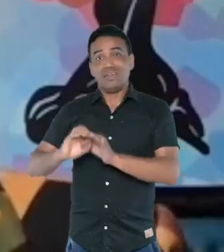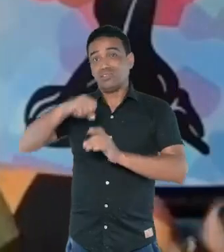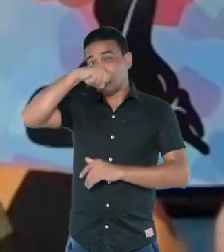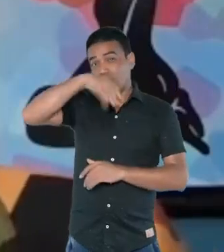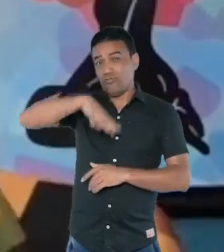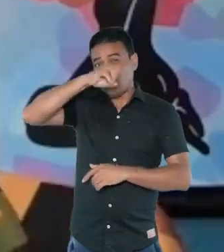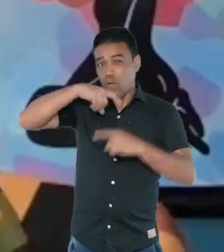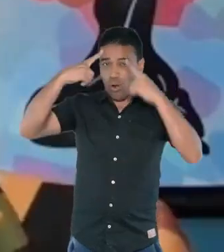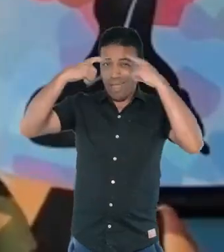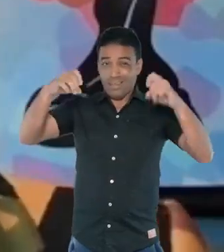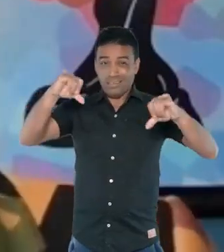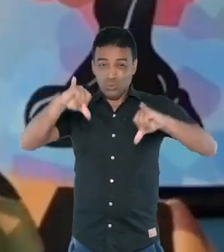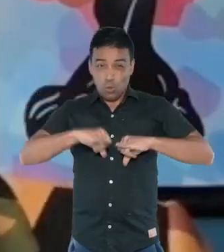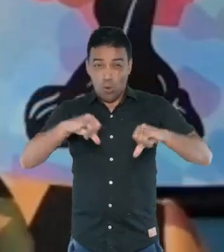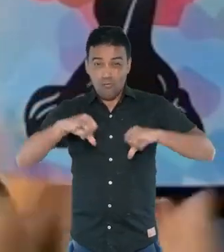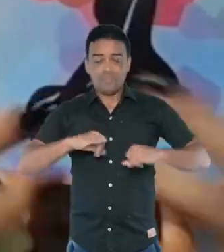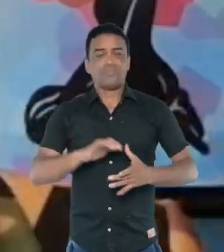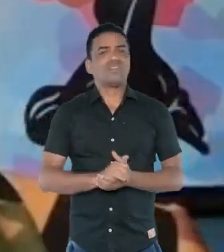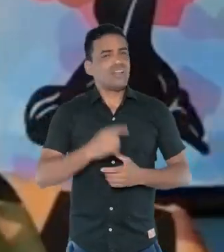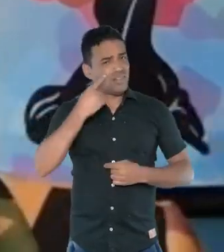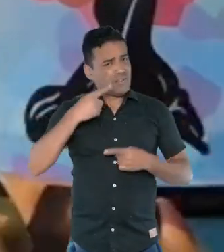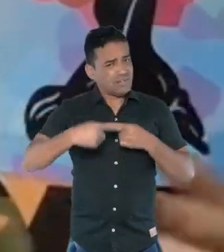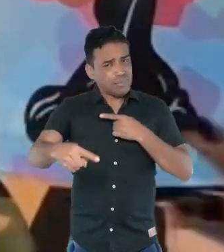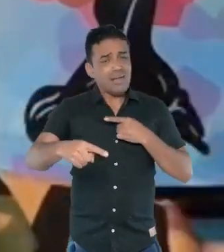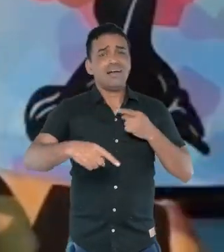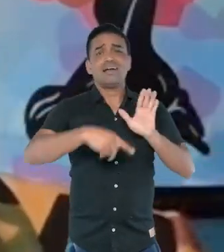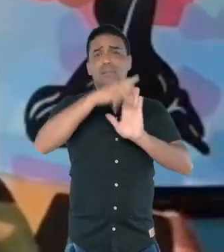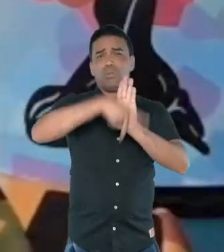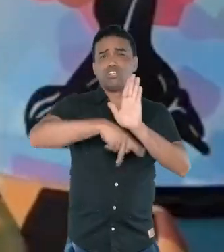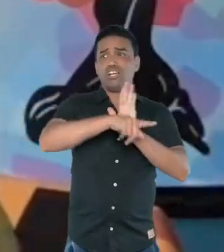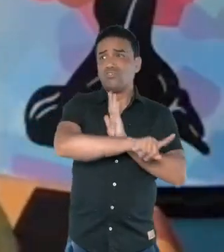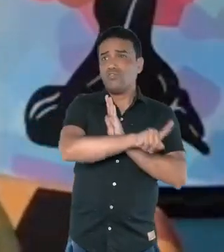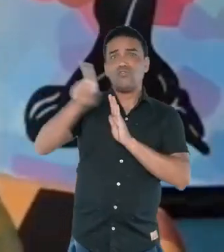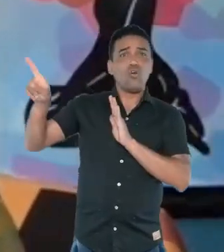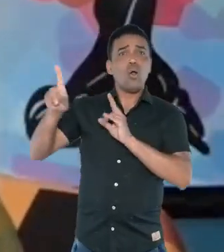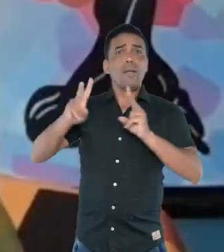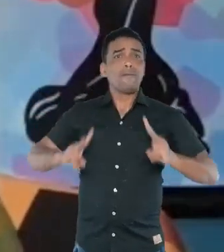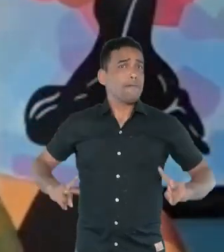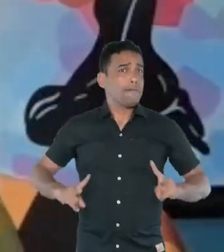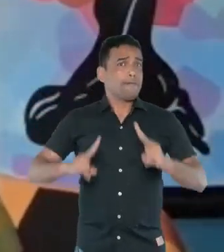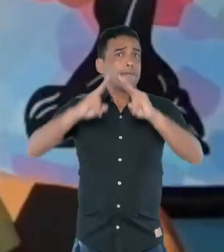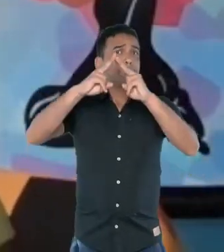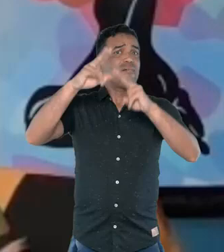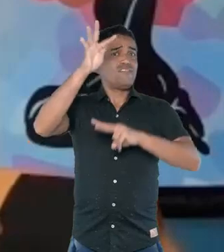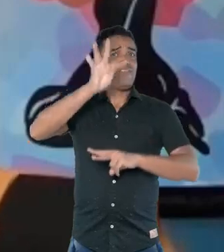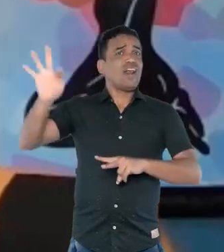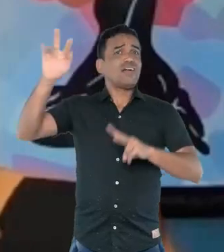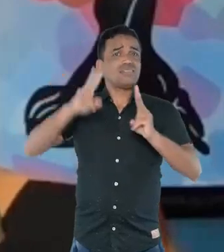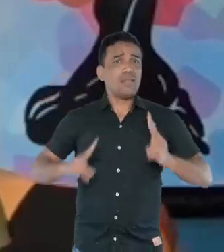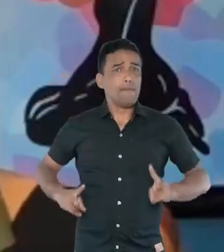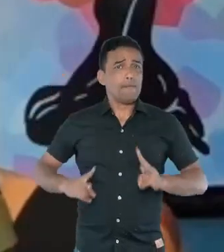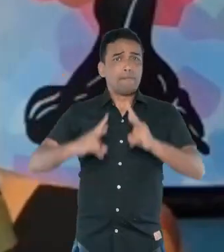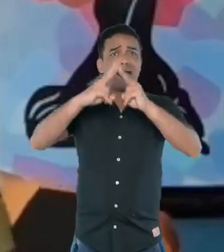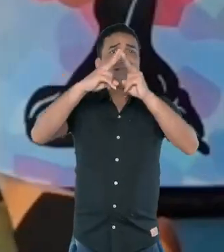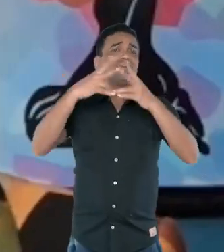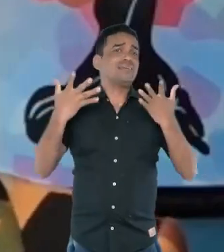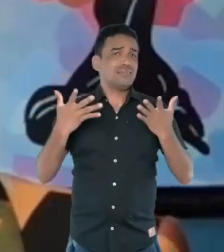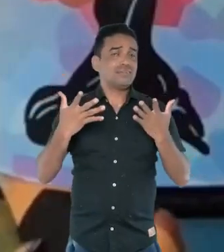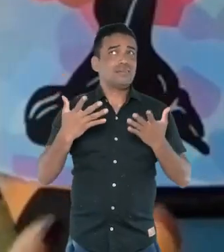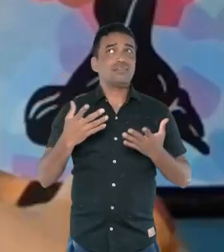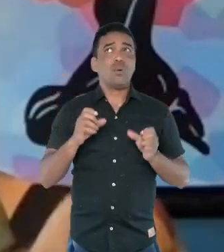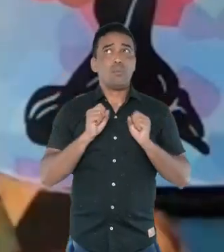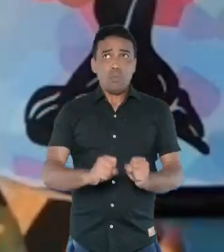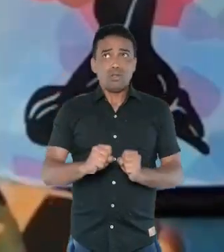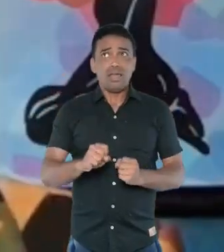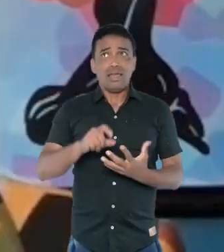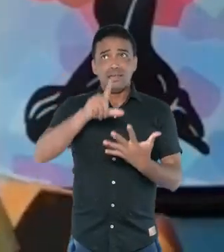estava vendo essa semana o quanto que esse projeto, né, foi para Paris, está ocupando outros espaços. Então, poder tomar uma decisão